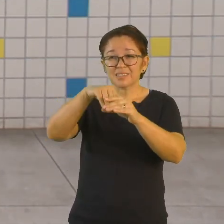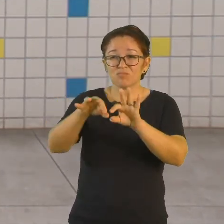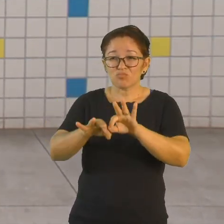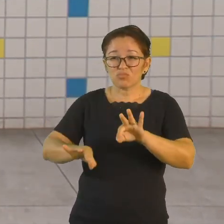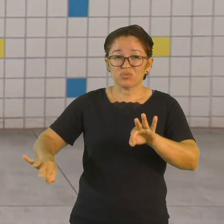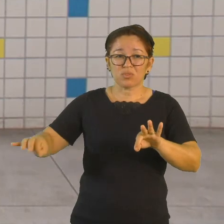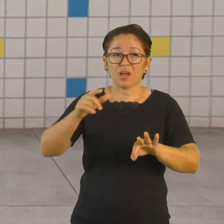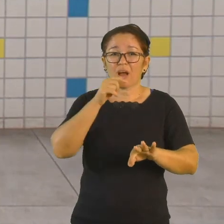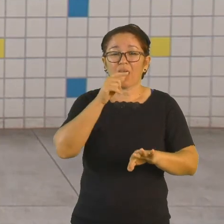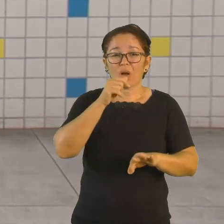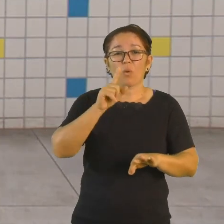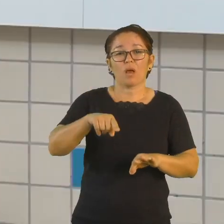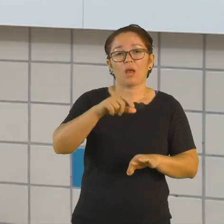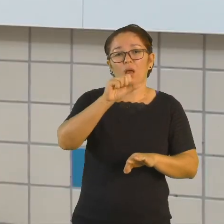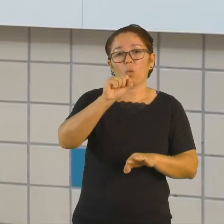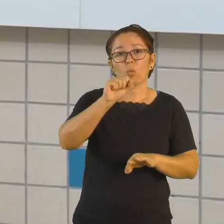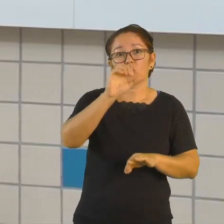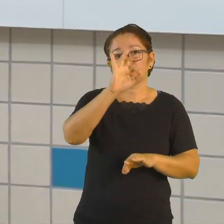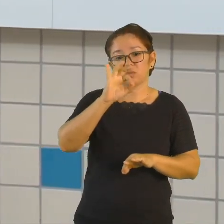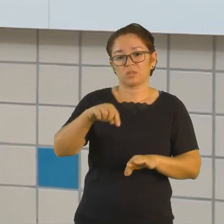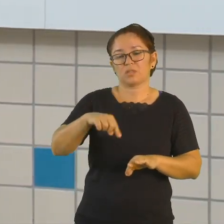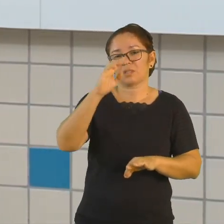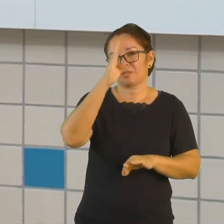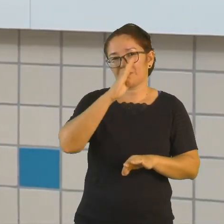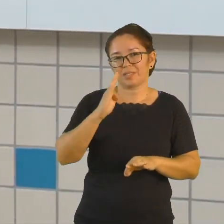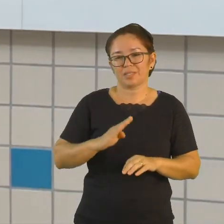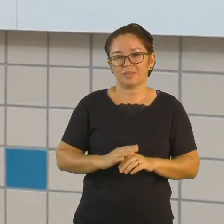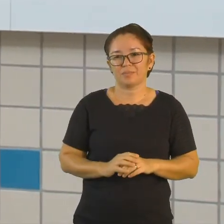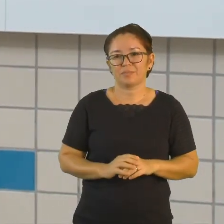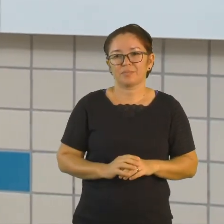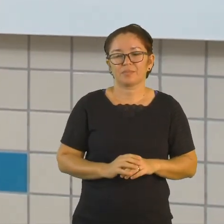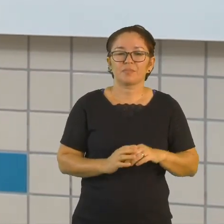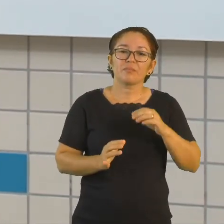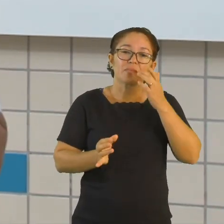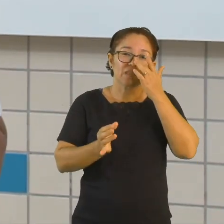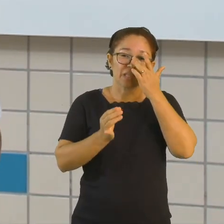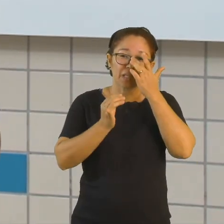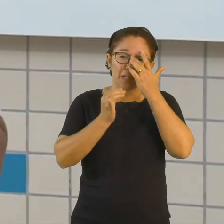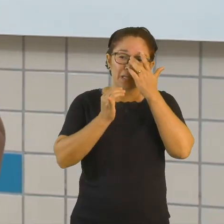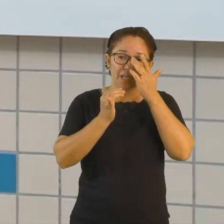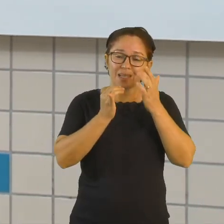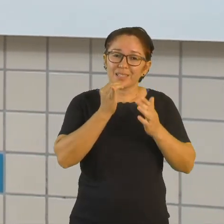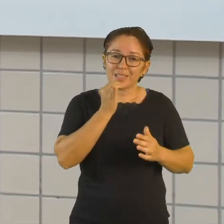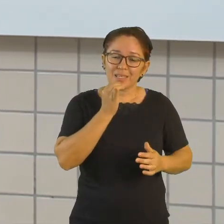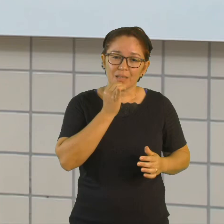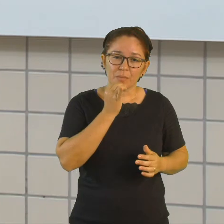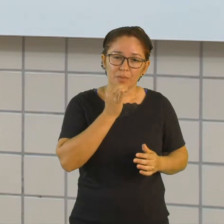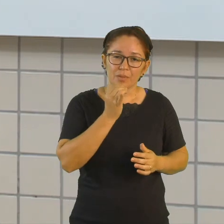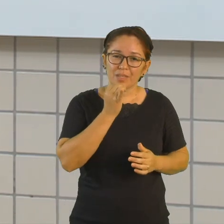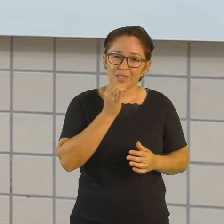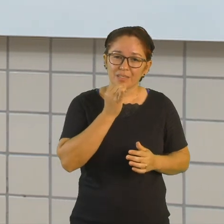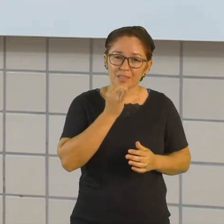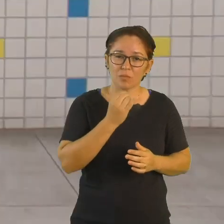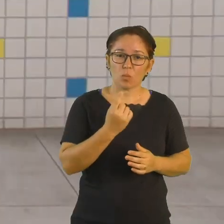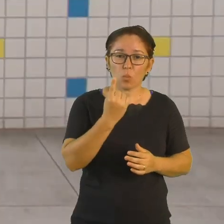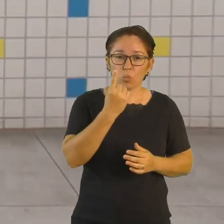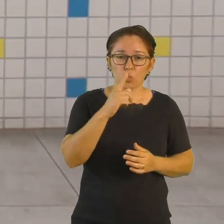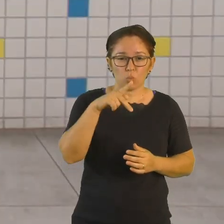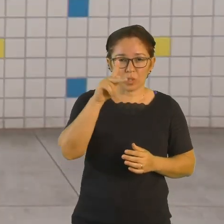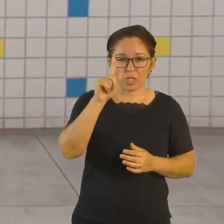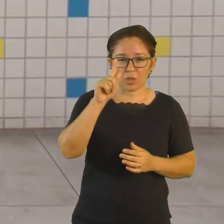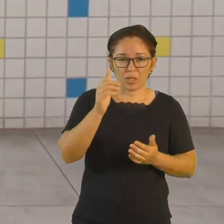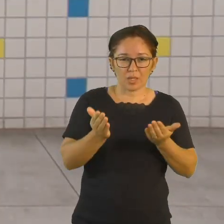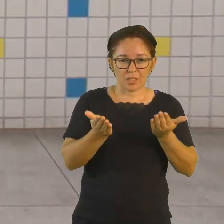quilo de tomate? Gente, gasta 200 litros de água para produzir 1 quilo de tomate.